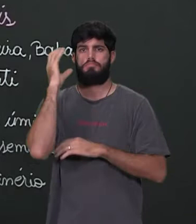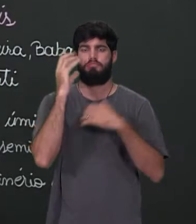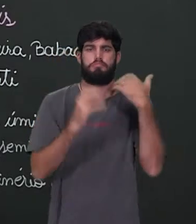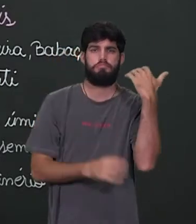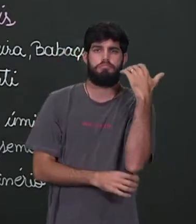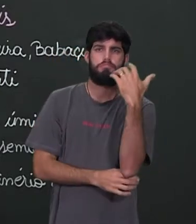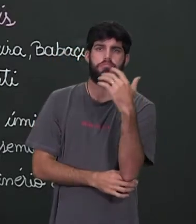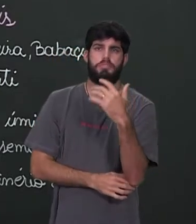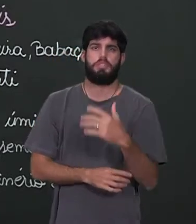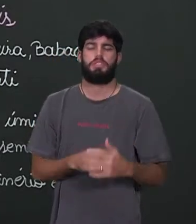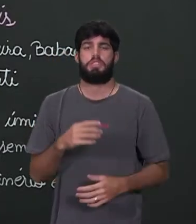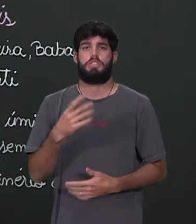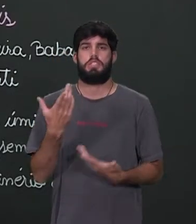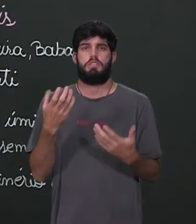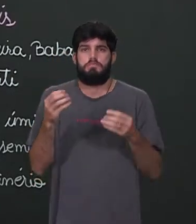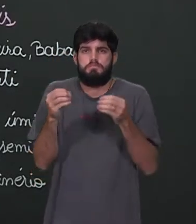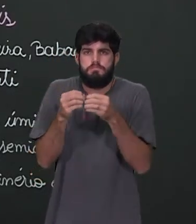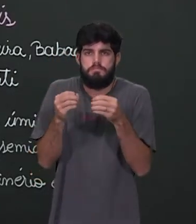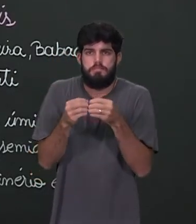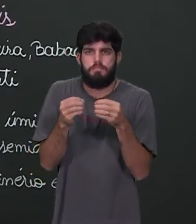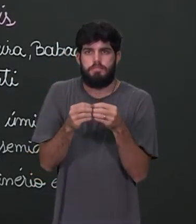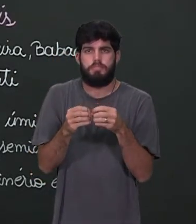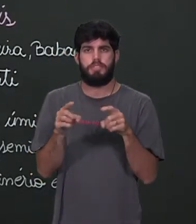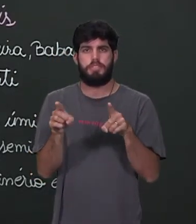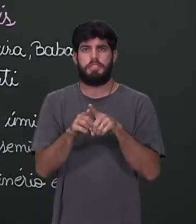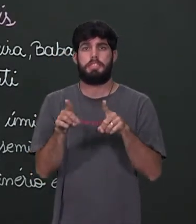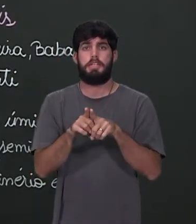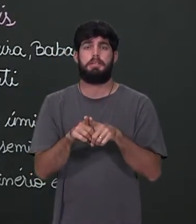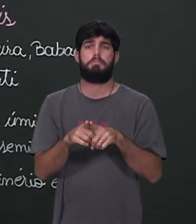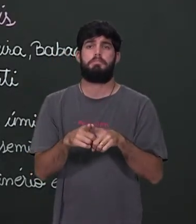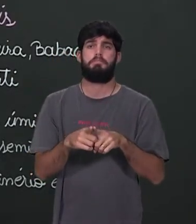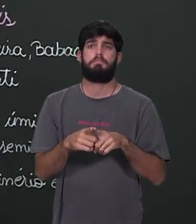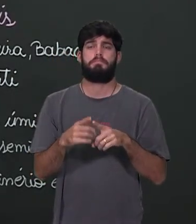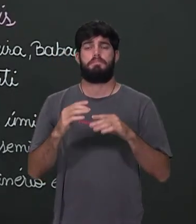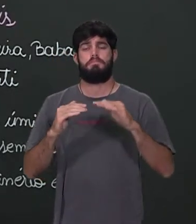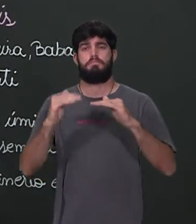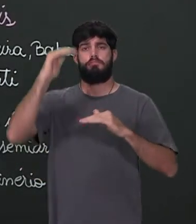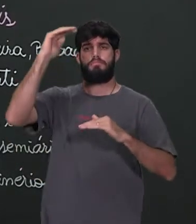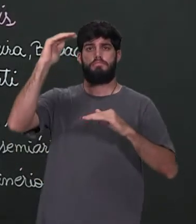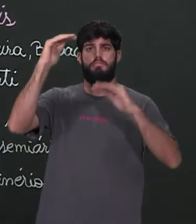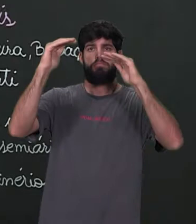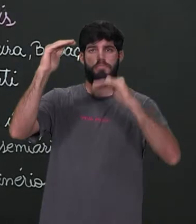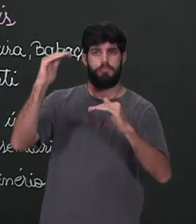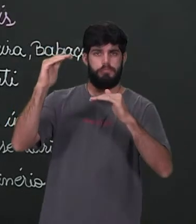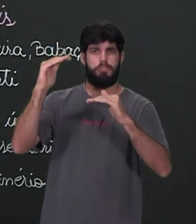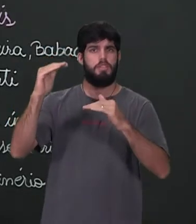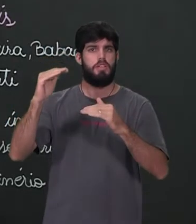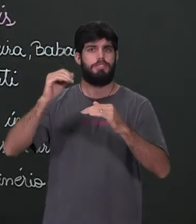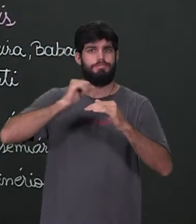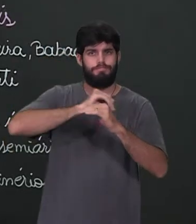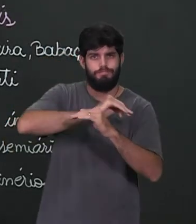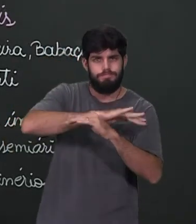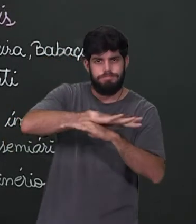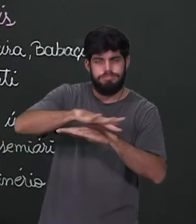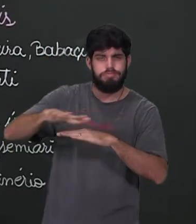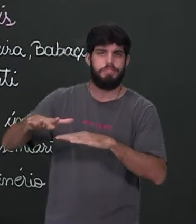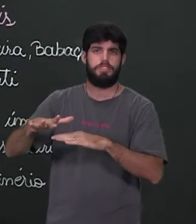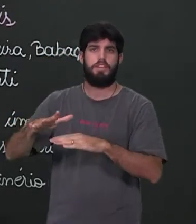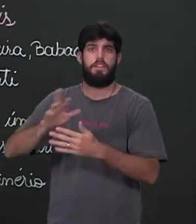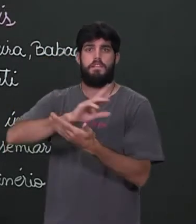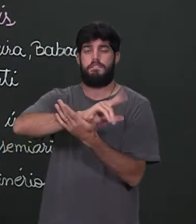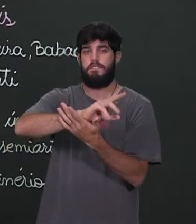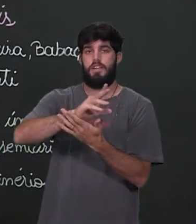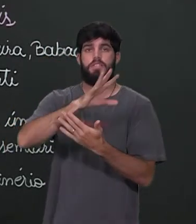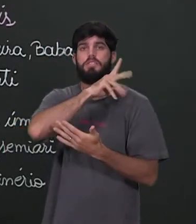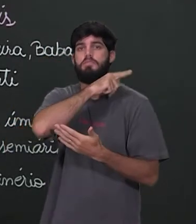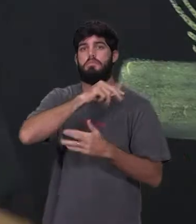né? Árvores bem próximas, estratos diferentes, árvores mais altas, média, árvores mais baixas, diversidade de